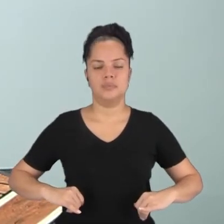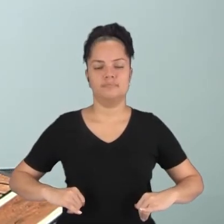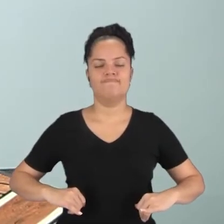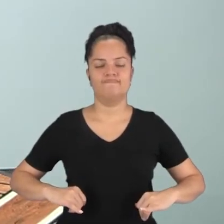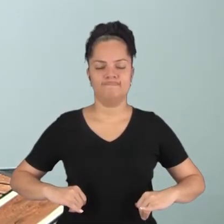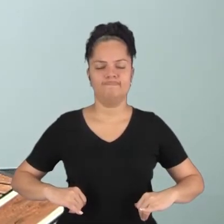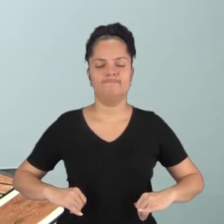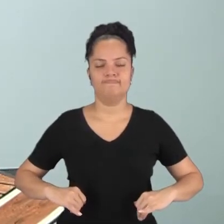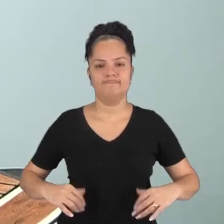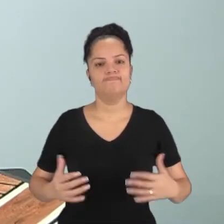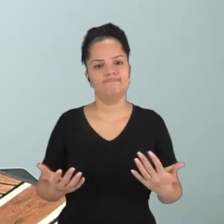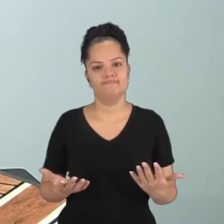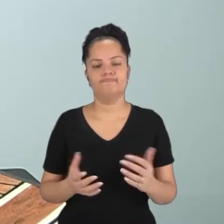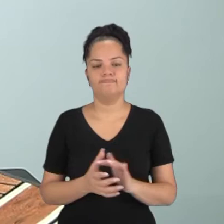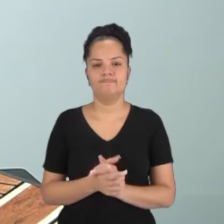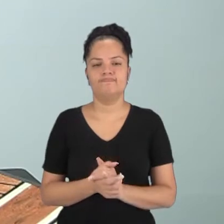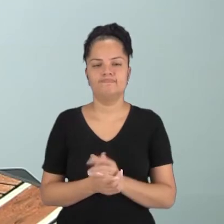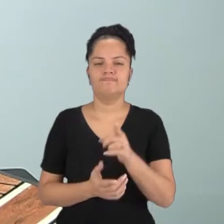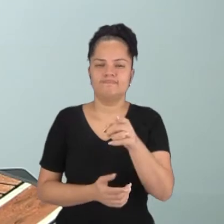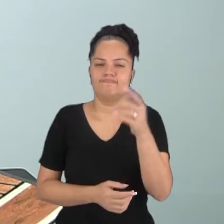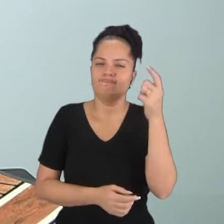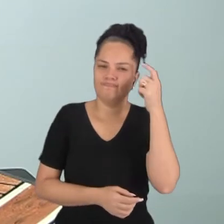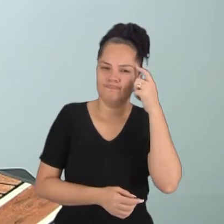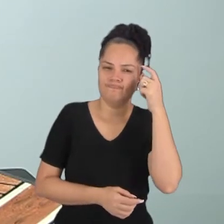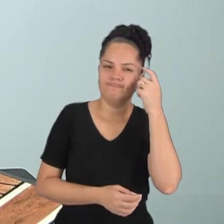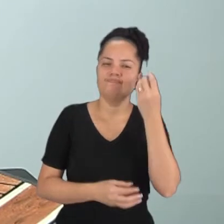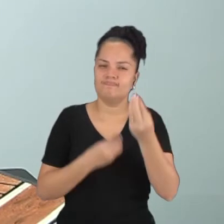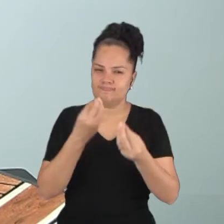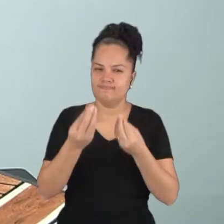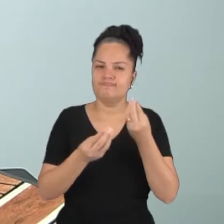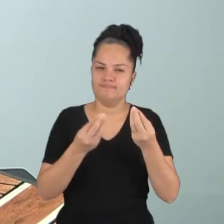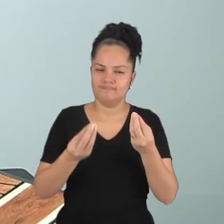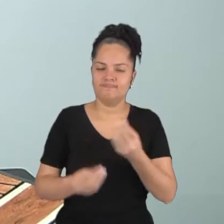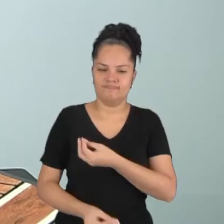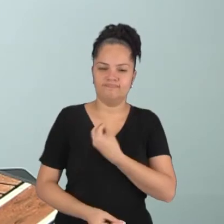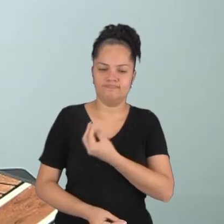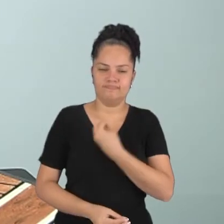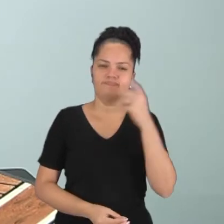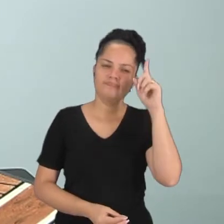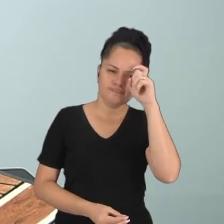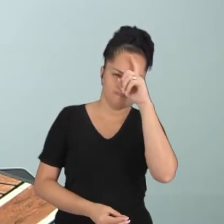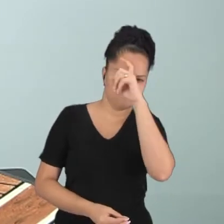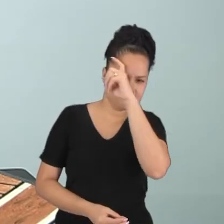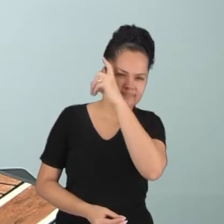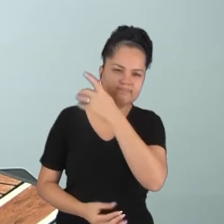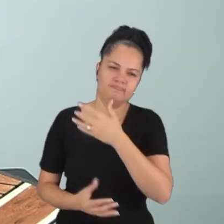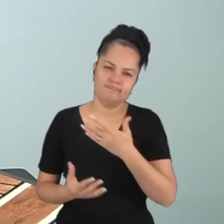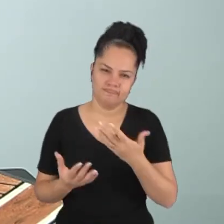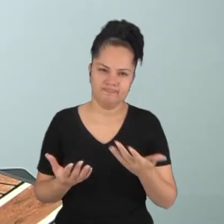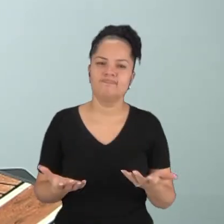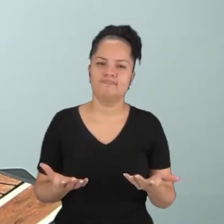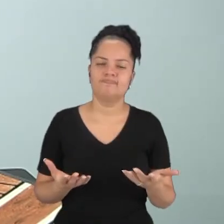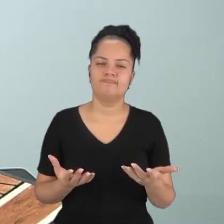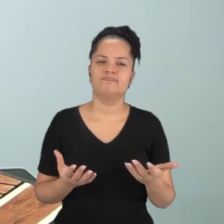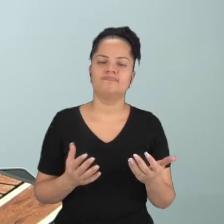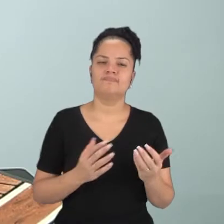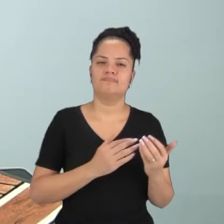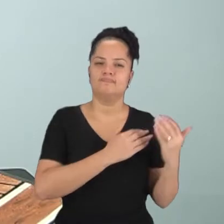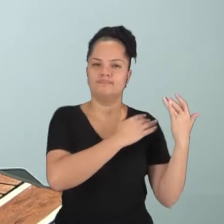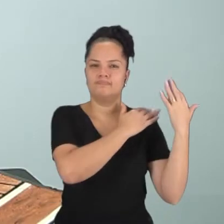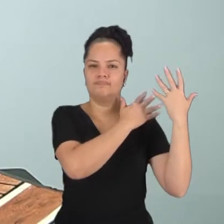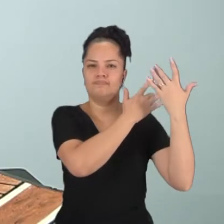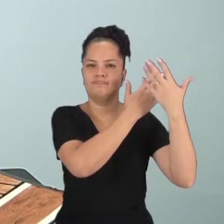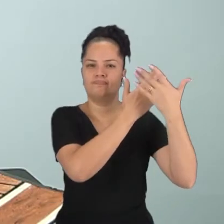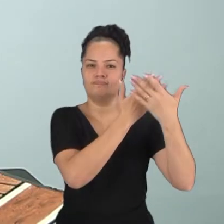muito grande. Vocês conseguem imaginar, né, conseguem pensar como é que foi esse trajeto